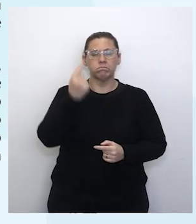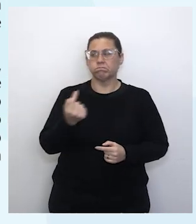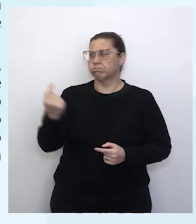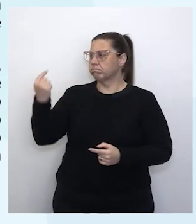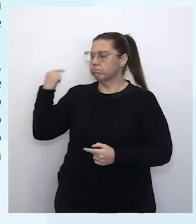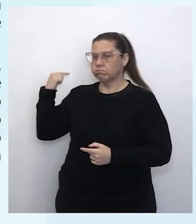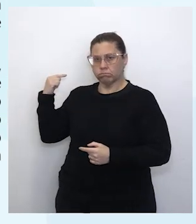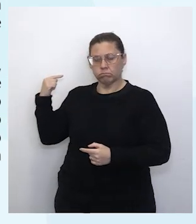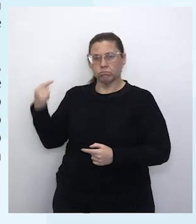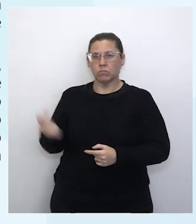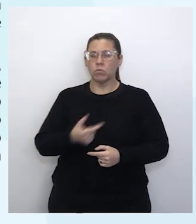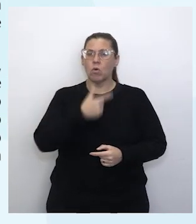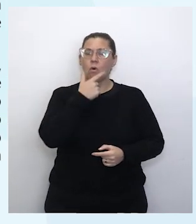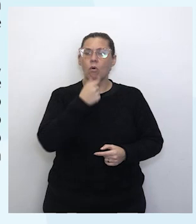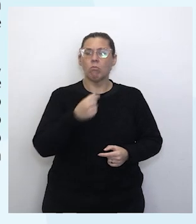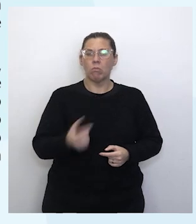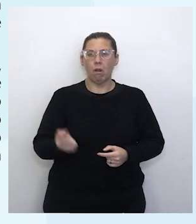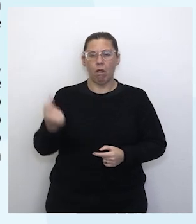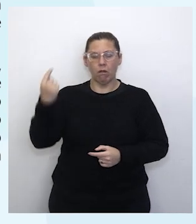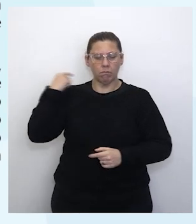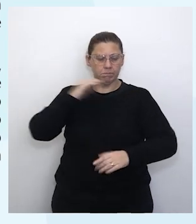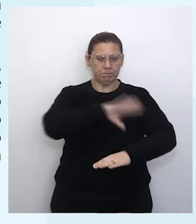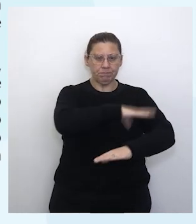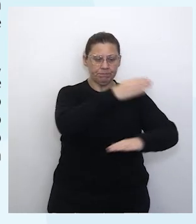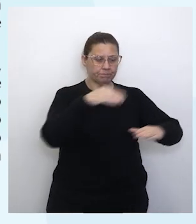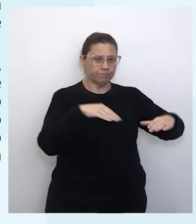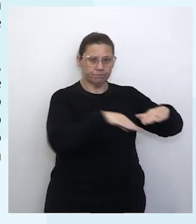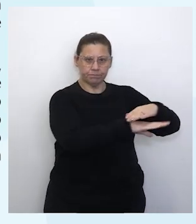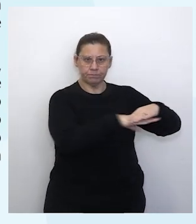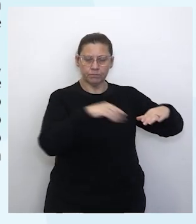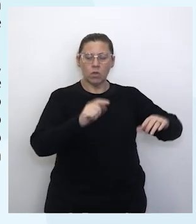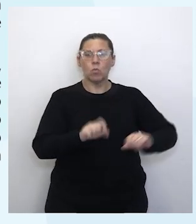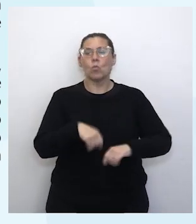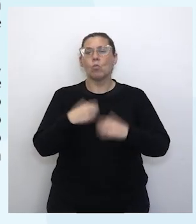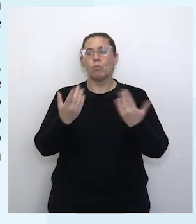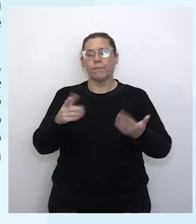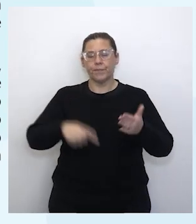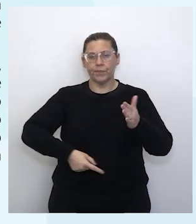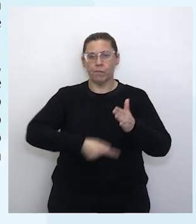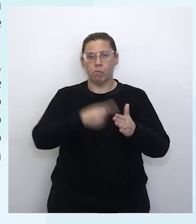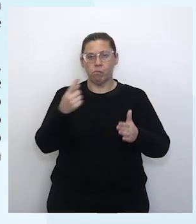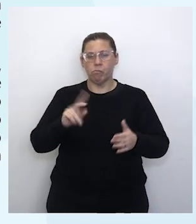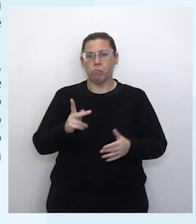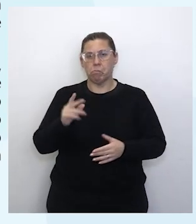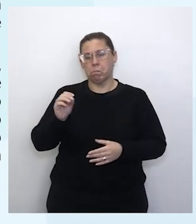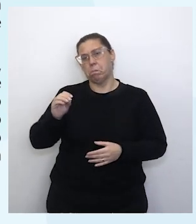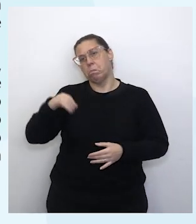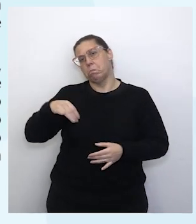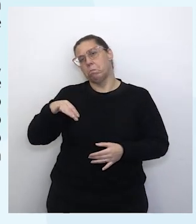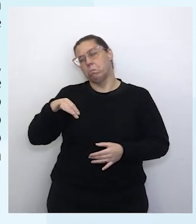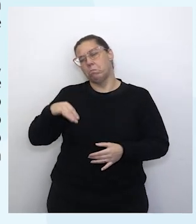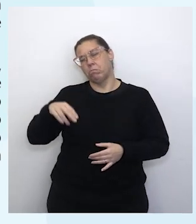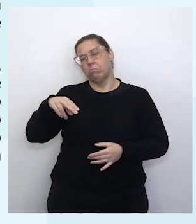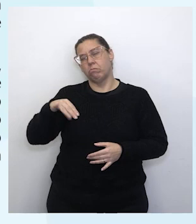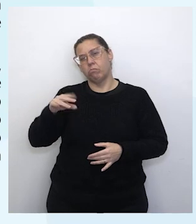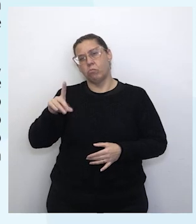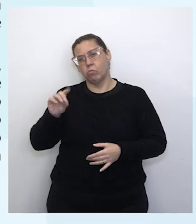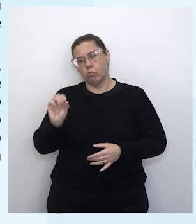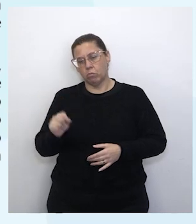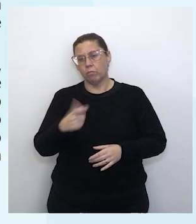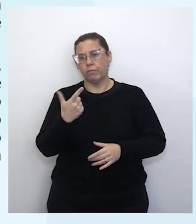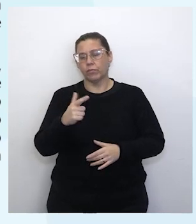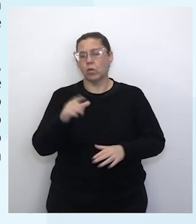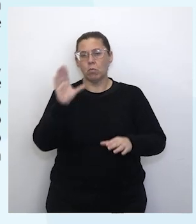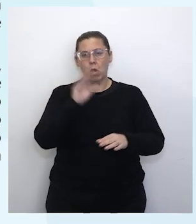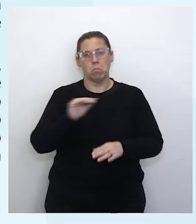época dos homens pré-históricos, lá nas cavernas, Os homens pré-históricos, os primeiros hominídeos, eles ainda não dominavam nem